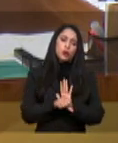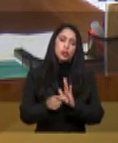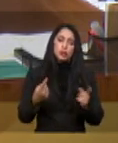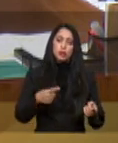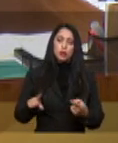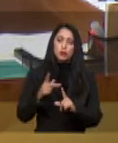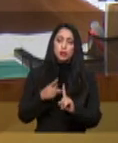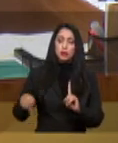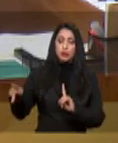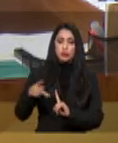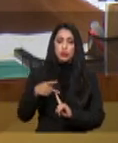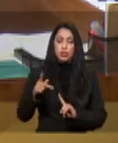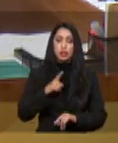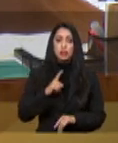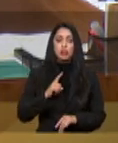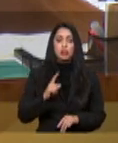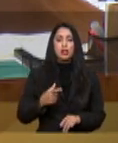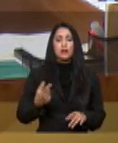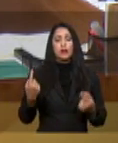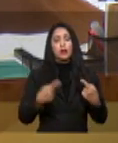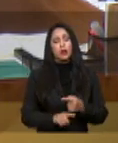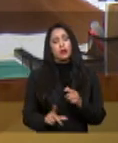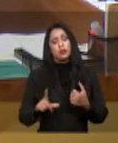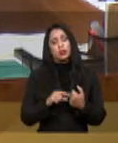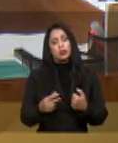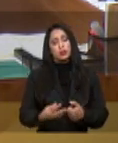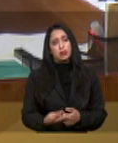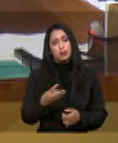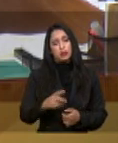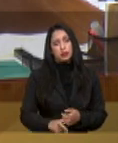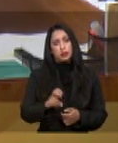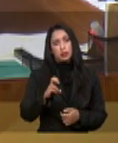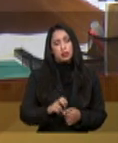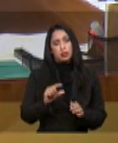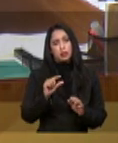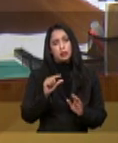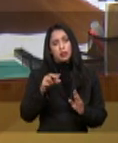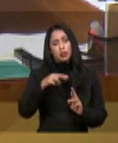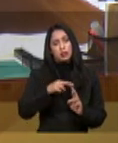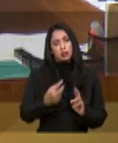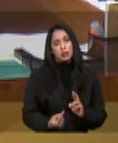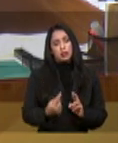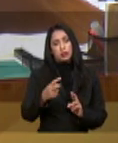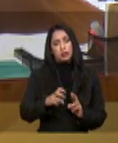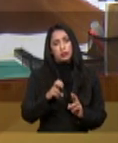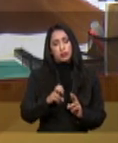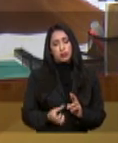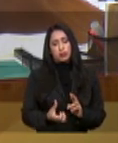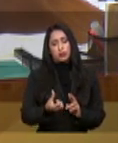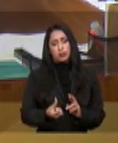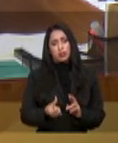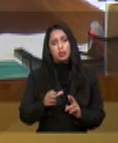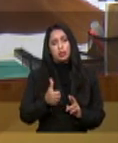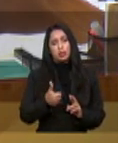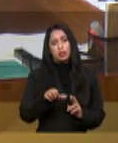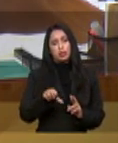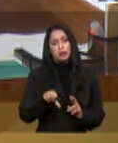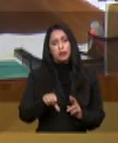previdenciária, ou violação dos artigos 3º, 5º, caput, inciso 1, 194, caput, inciso 5 e 195 da Constituição,